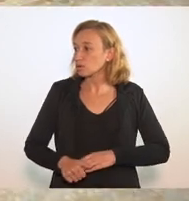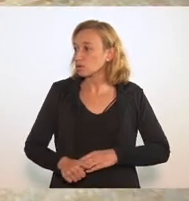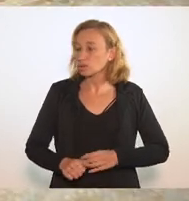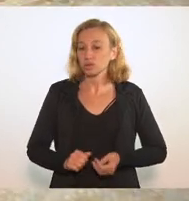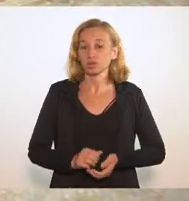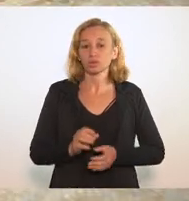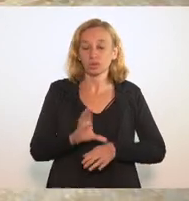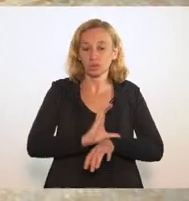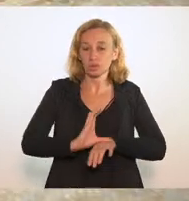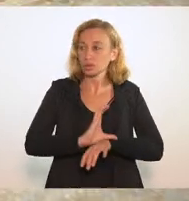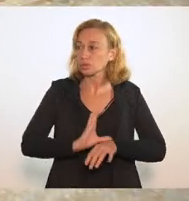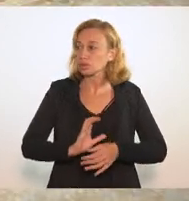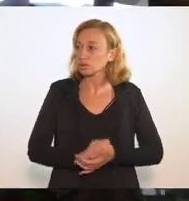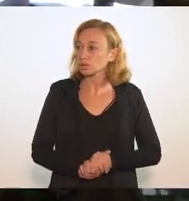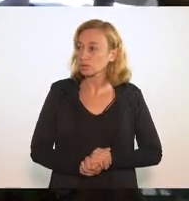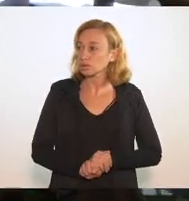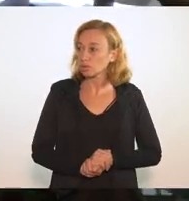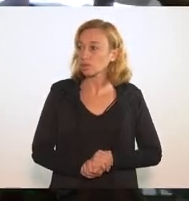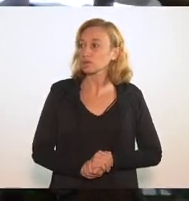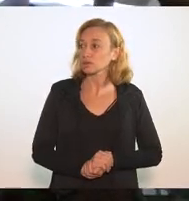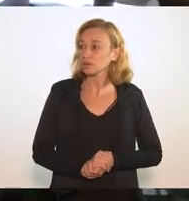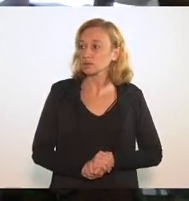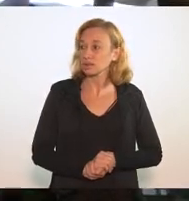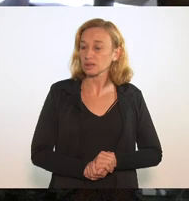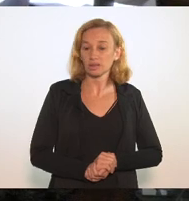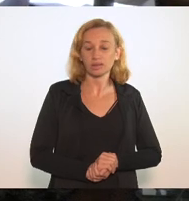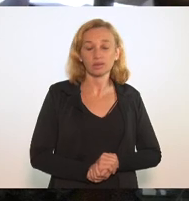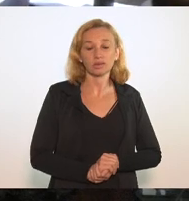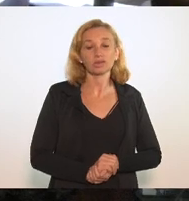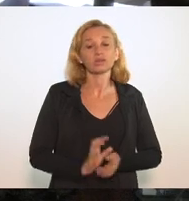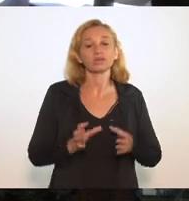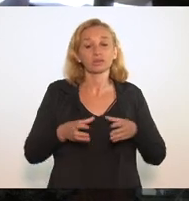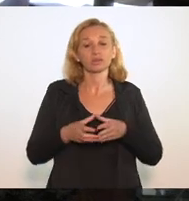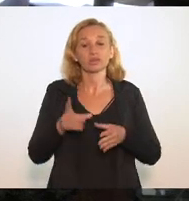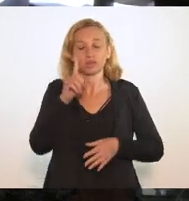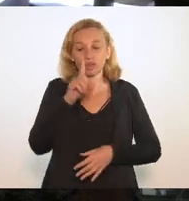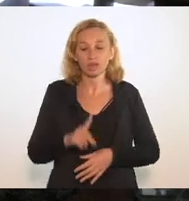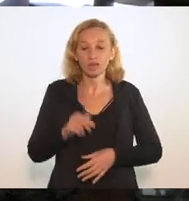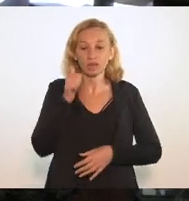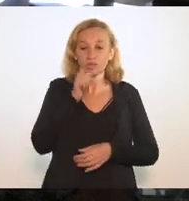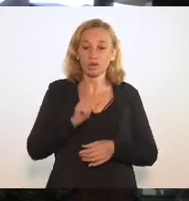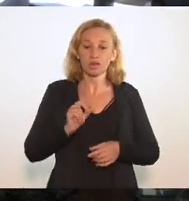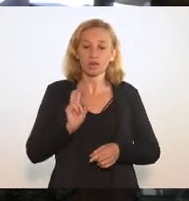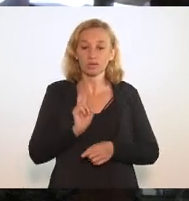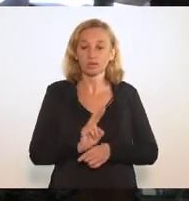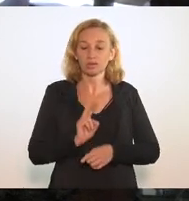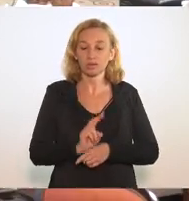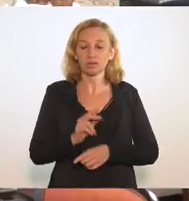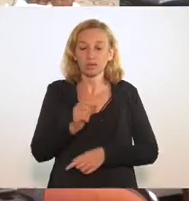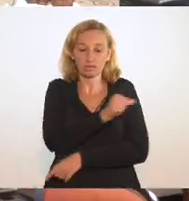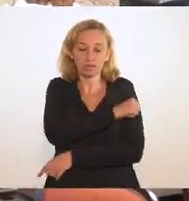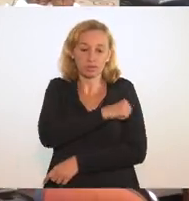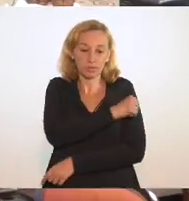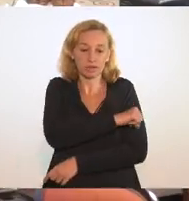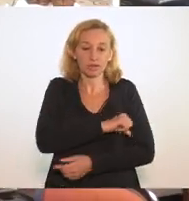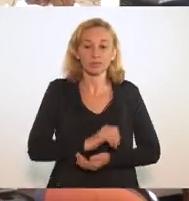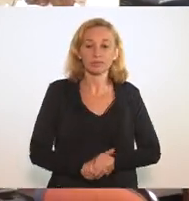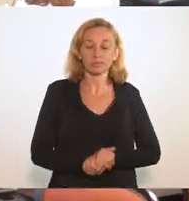Parecer pela constitucionalidade, presidente. Pela Comissão de Defesa do Direito da Mulher, deputada enfermeira Rejane.